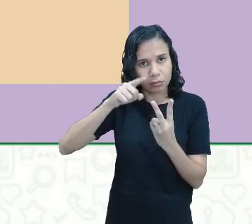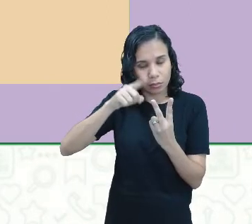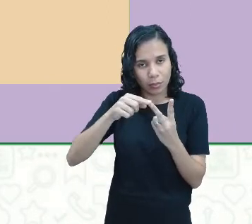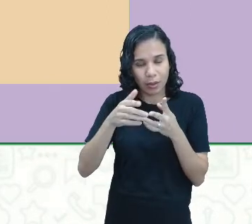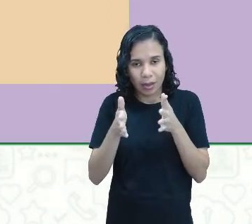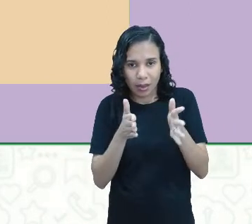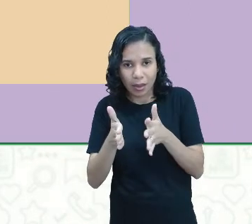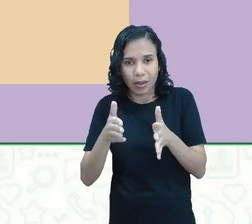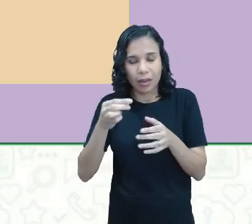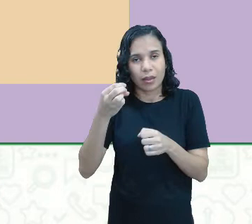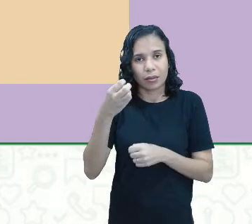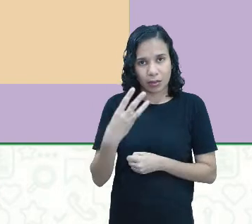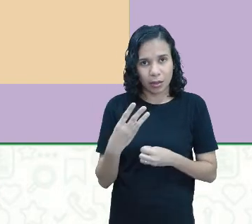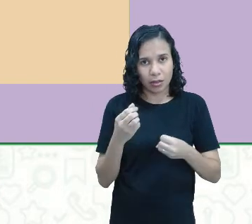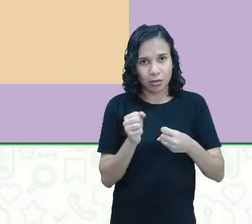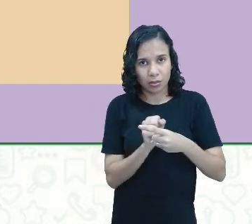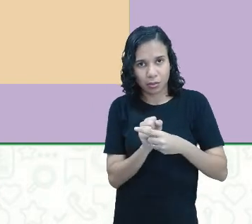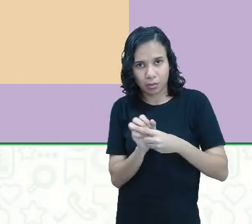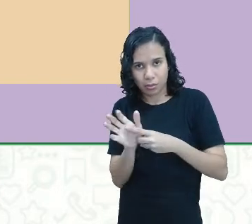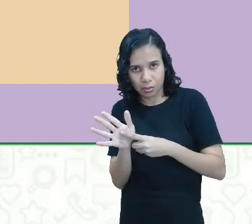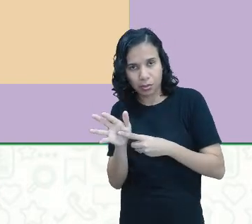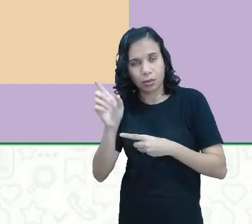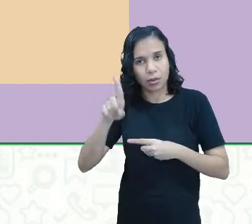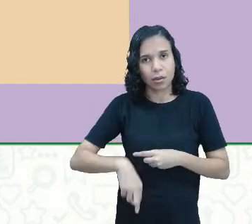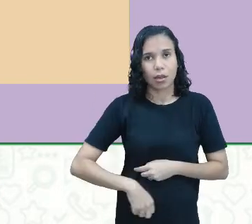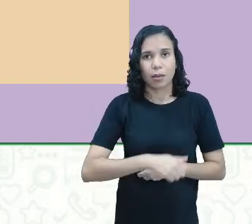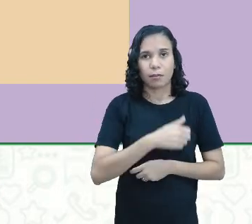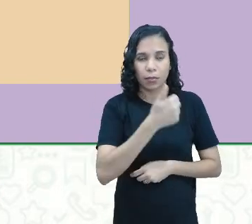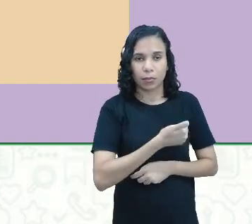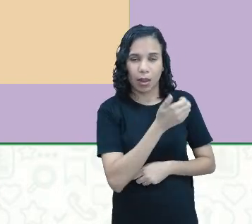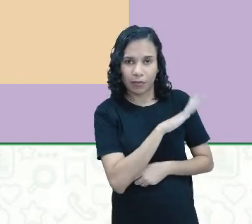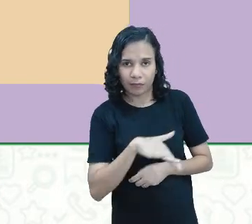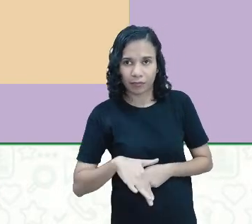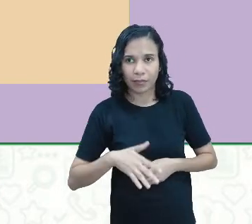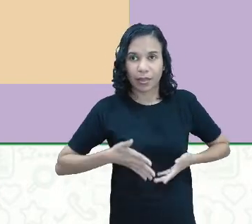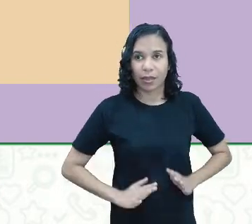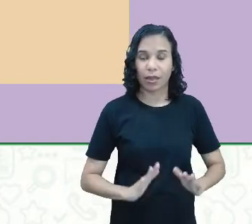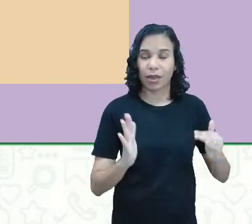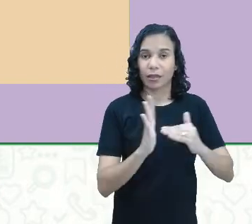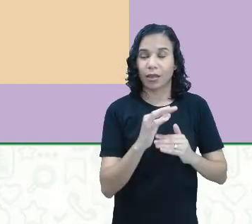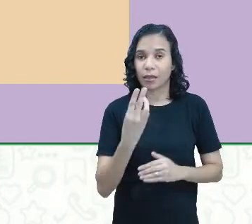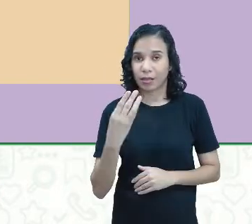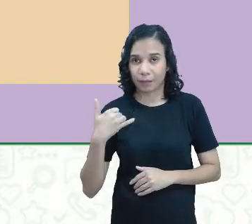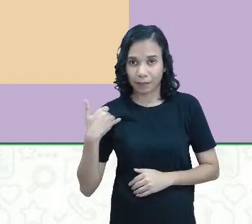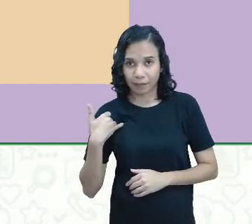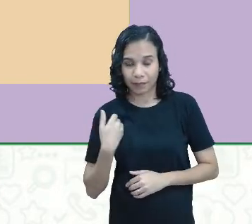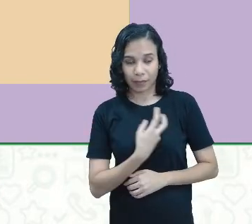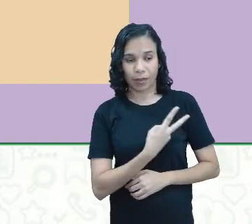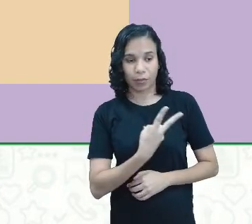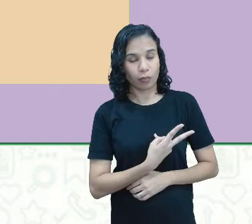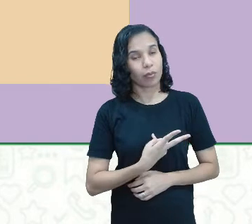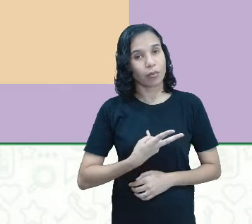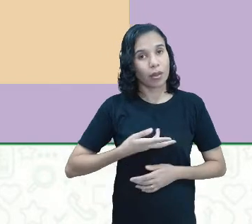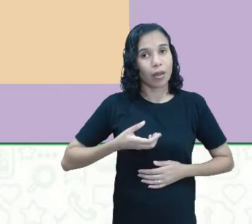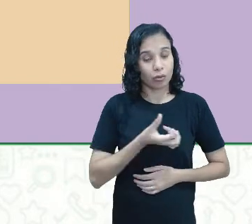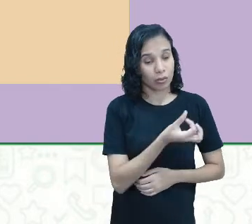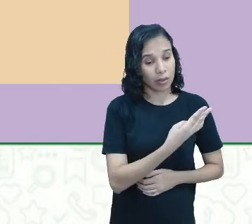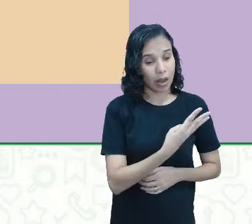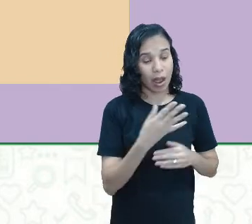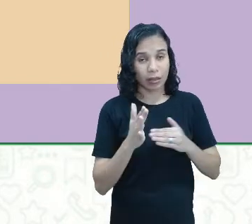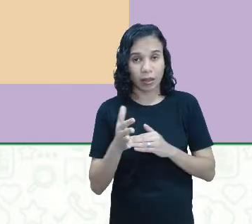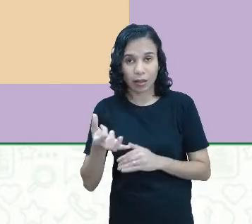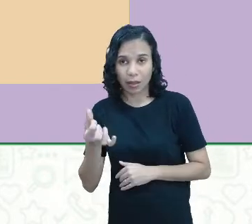Primeira infância, que vai do nascimento aos 3 anos de idade, a segunda infância, dos 3 anos aos 6